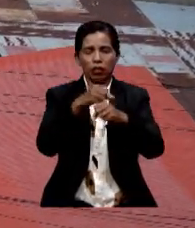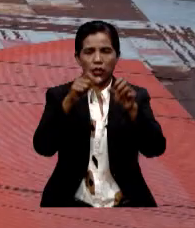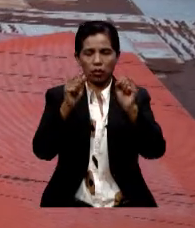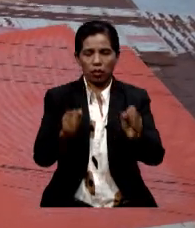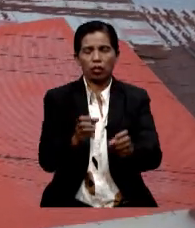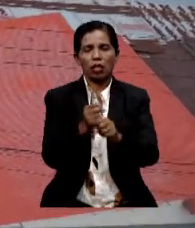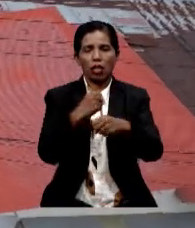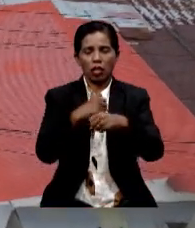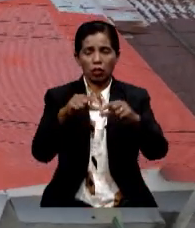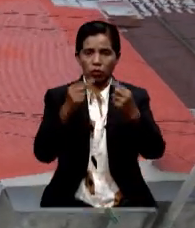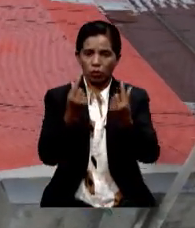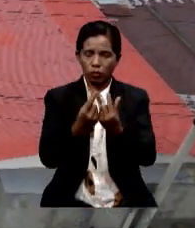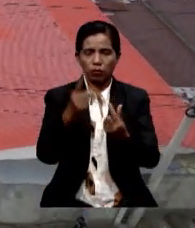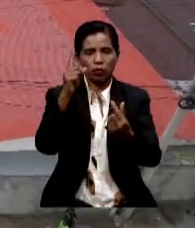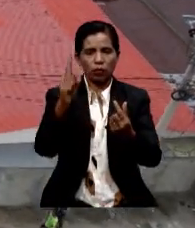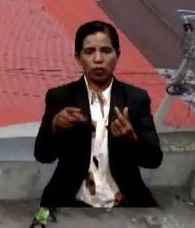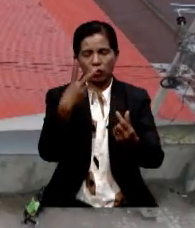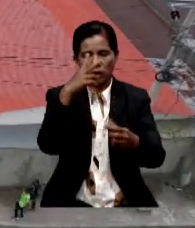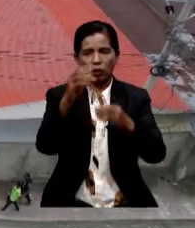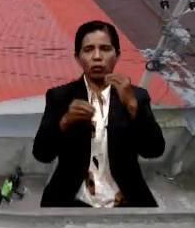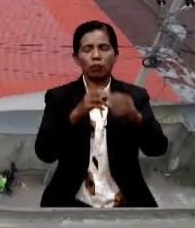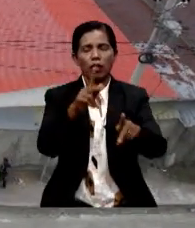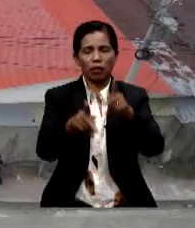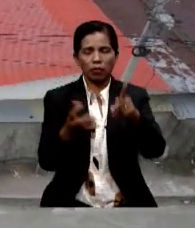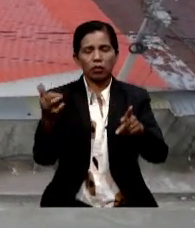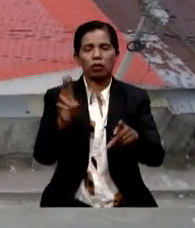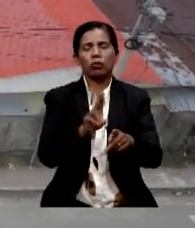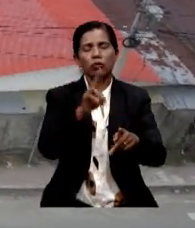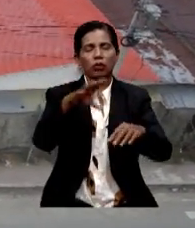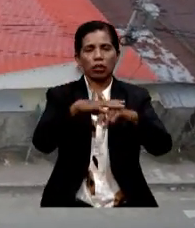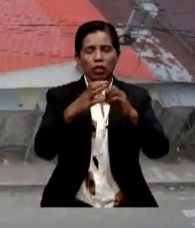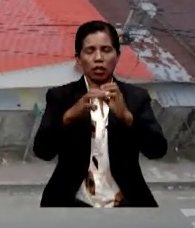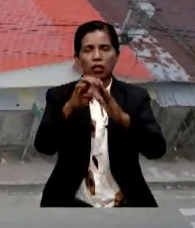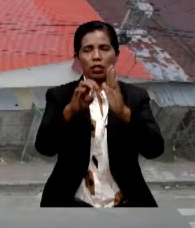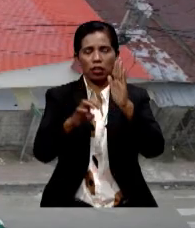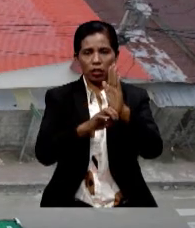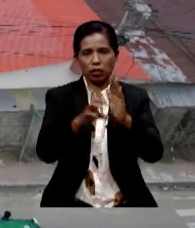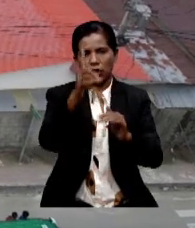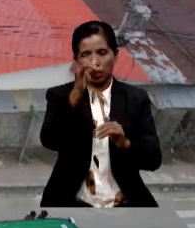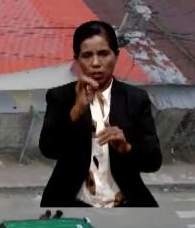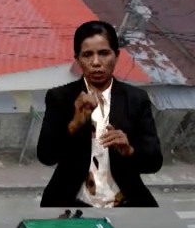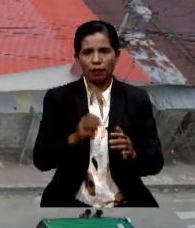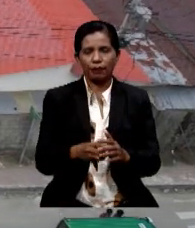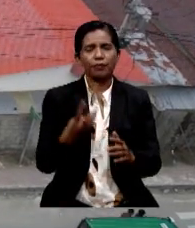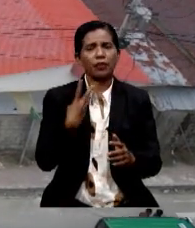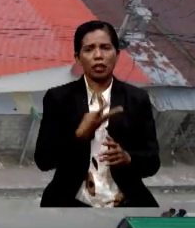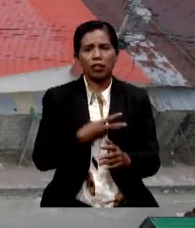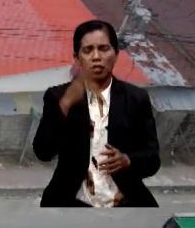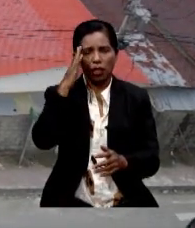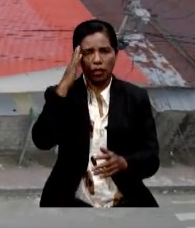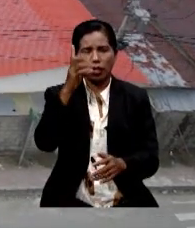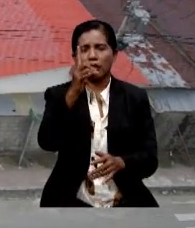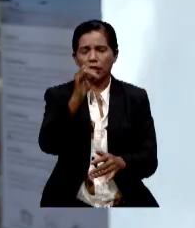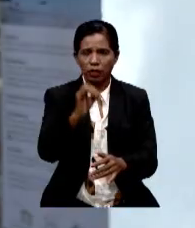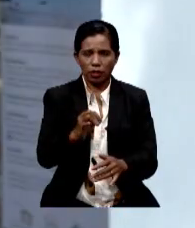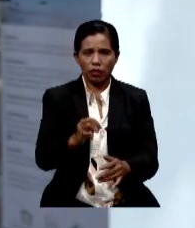forma equipa conjunta ida ato controla Basiliadão Sira nebe ocupa reestado e a capital dele. Tete né, kata dili